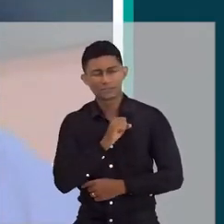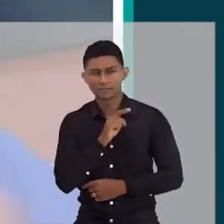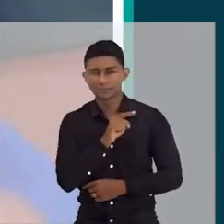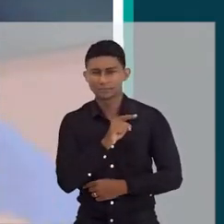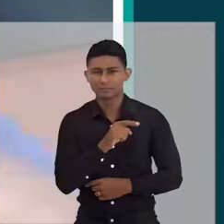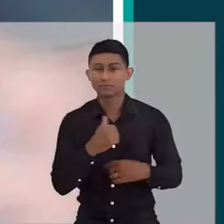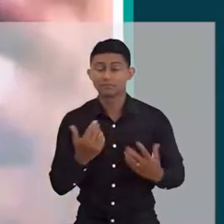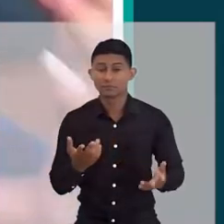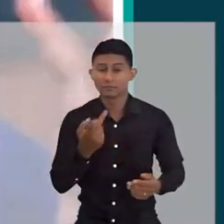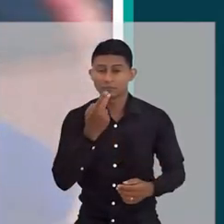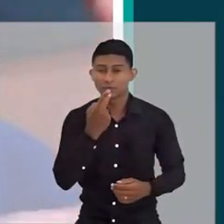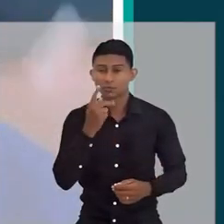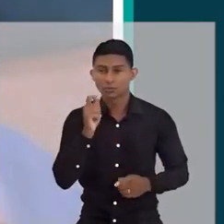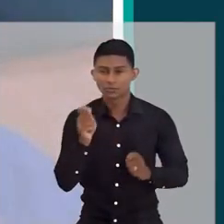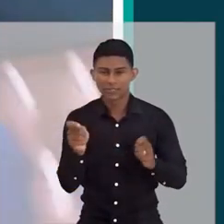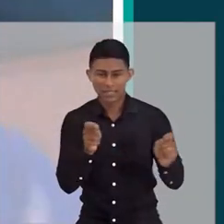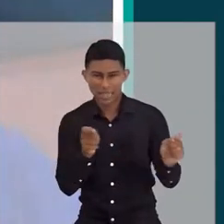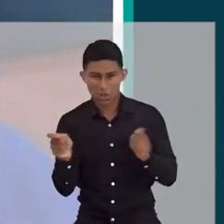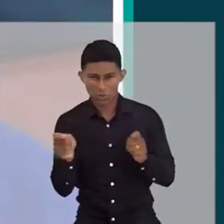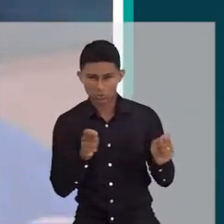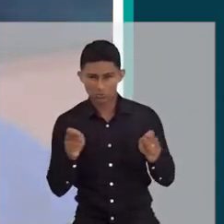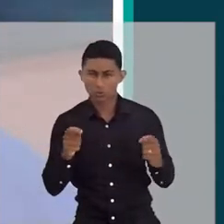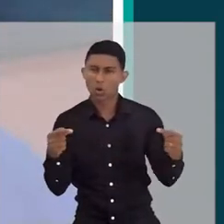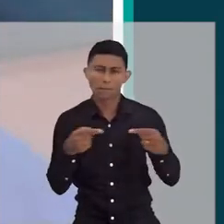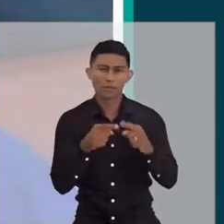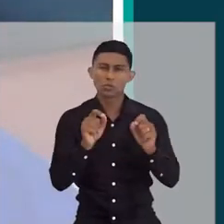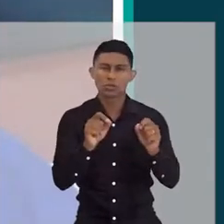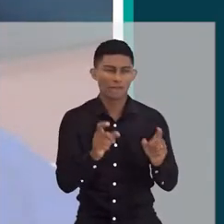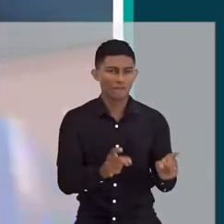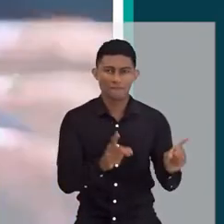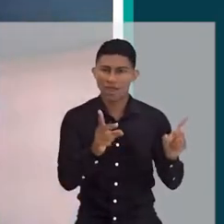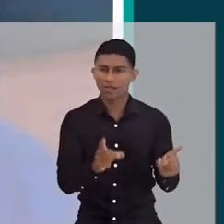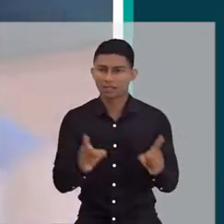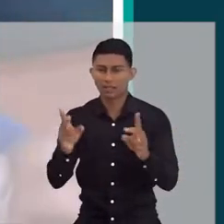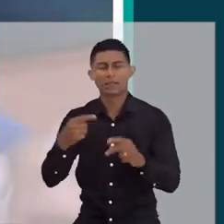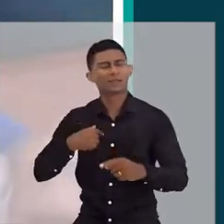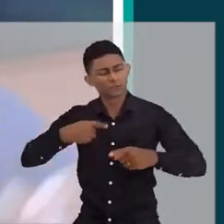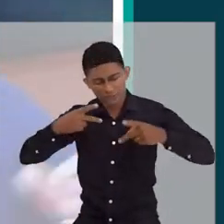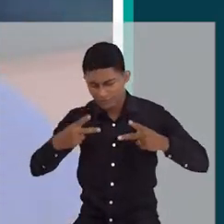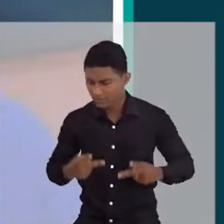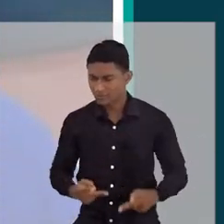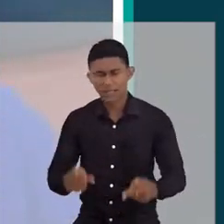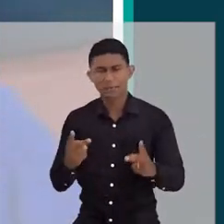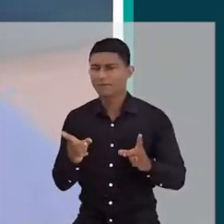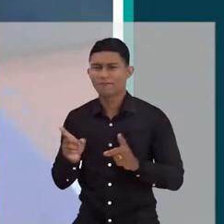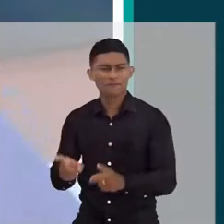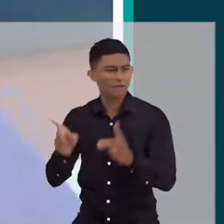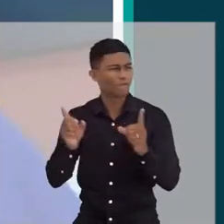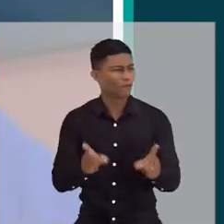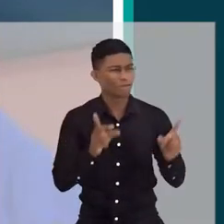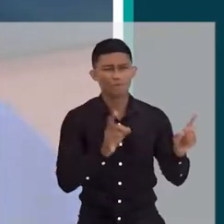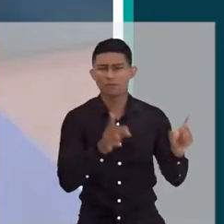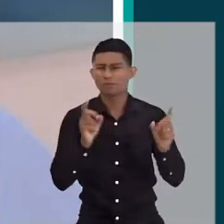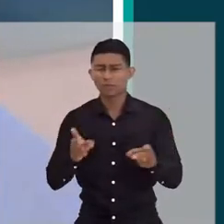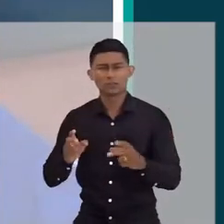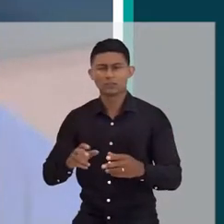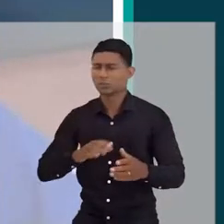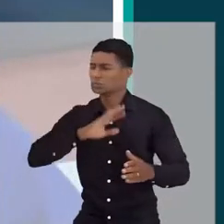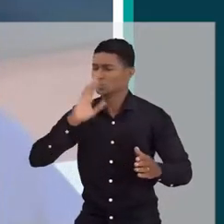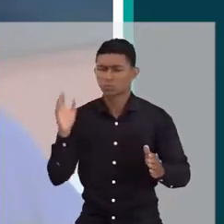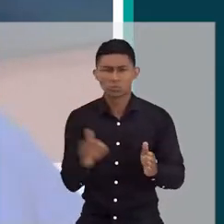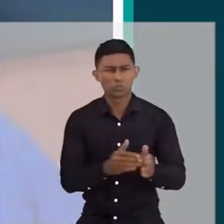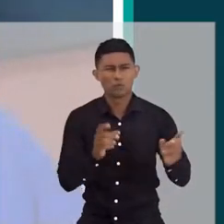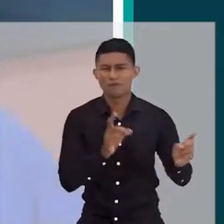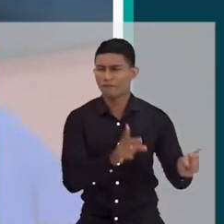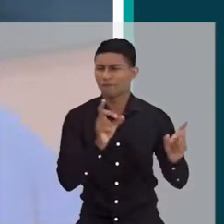Sempre trabalhei. Quando a gente fala de negócio, a gente fala de venda. Então, eu sempre vendi tudo que vocês possam